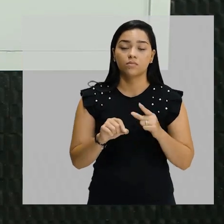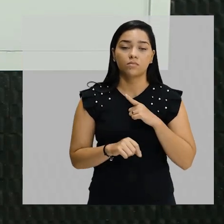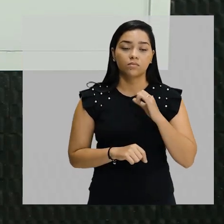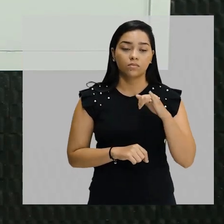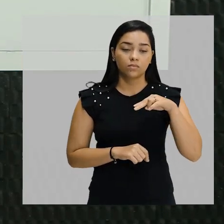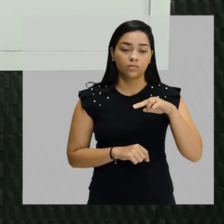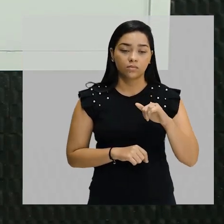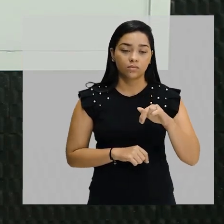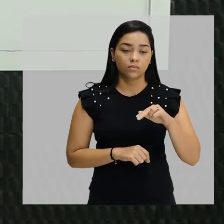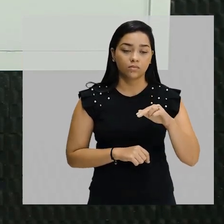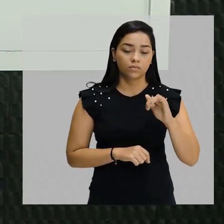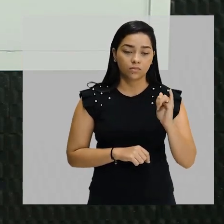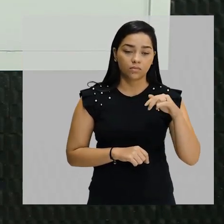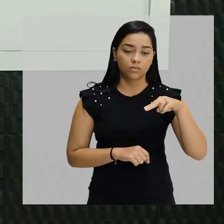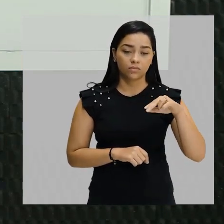inatismo